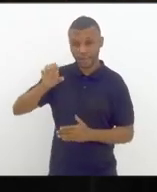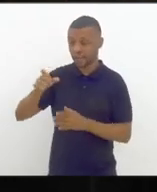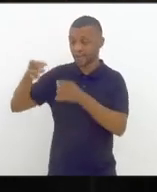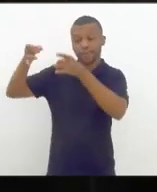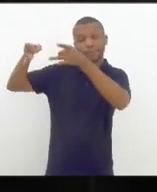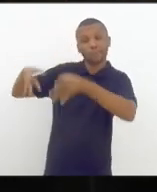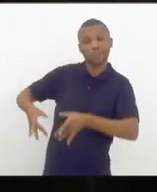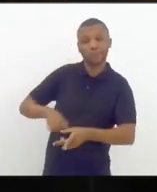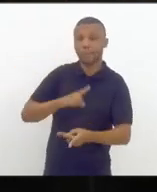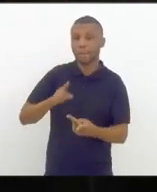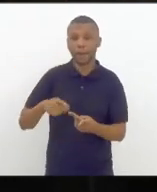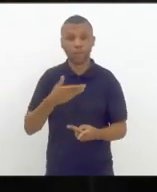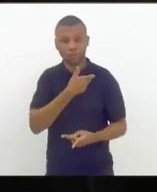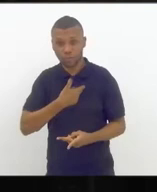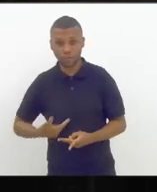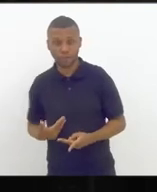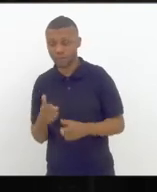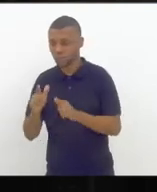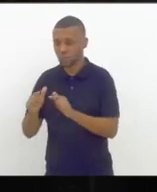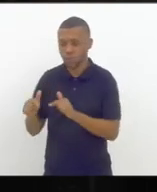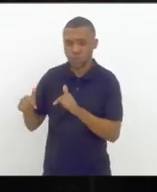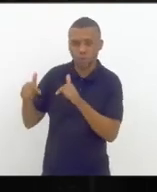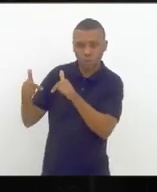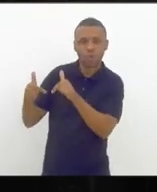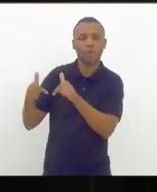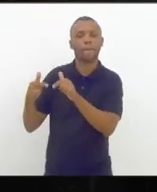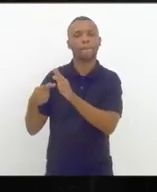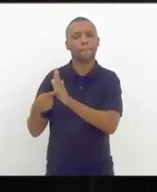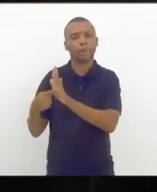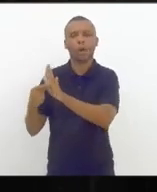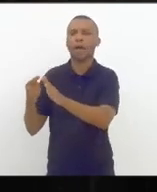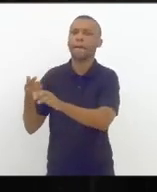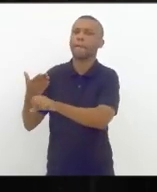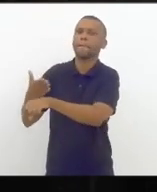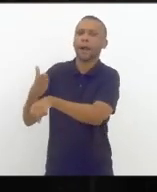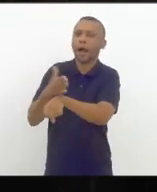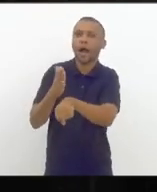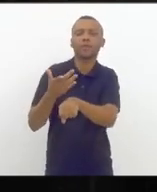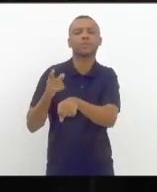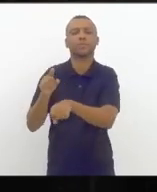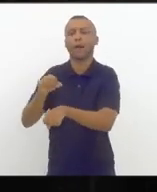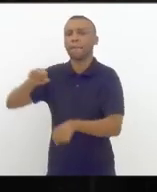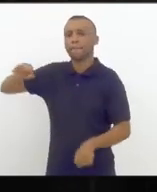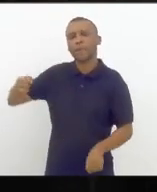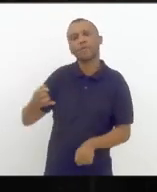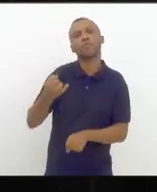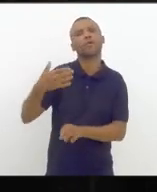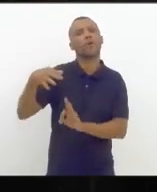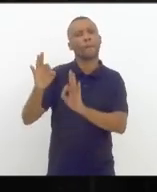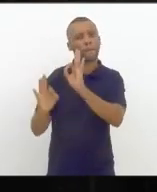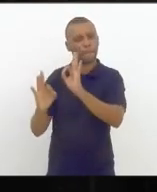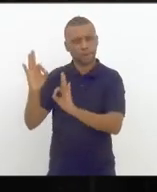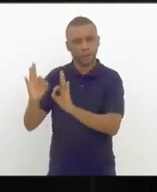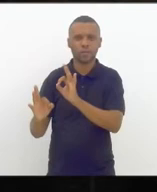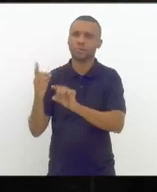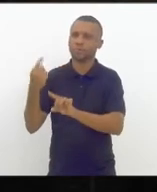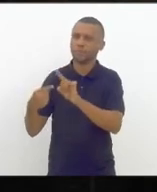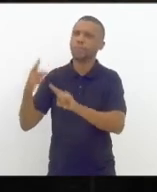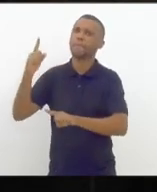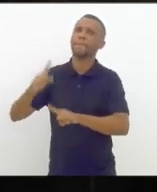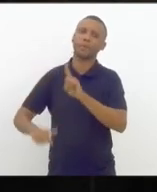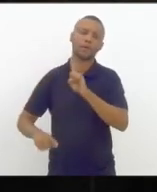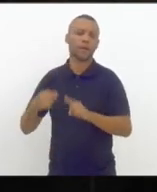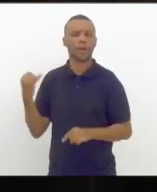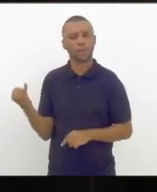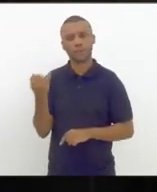e o governo que fez né que colocou em vigência o plano que avançou em metas importantes Como